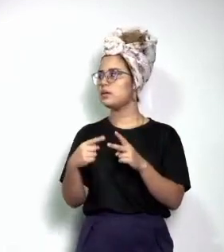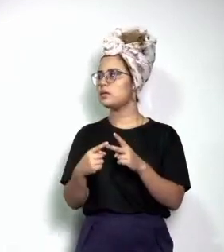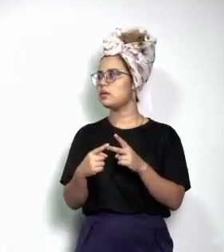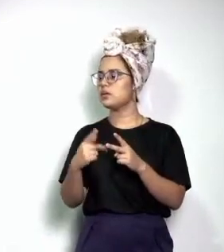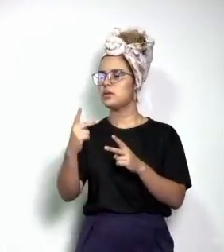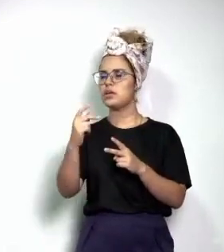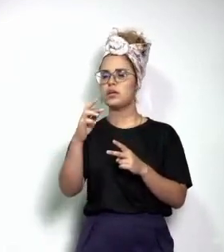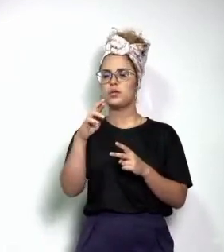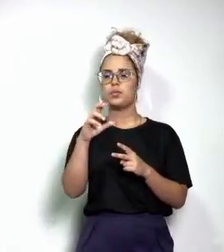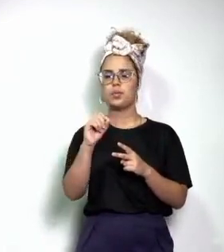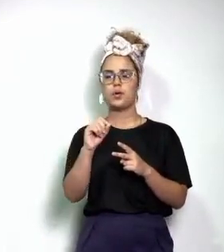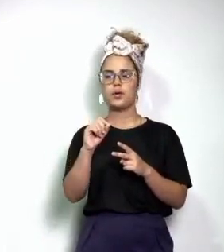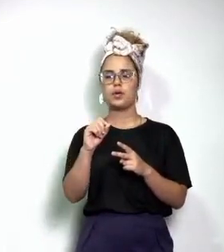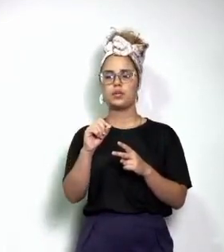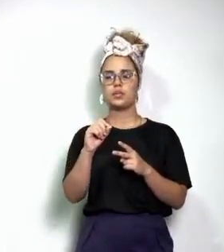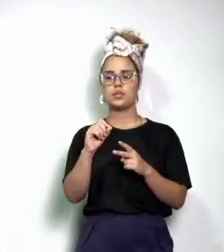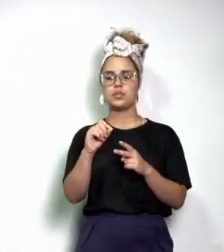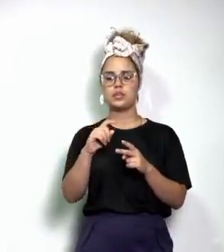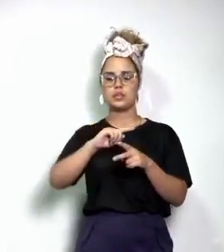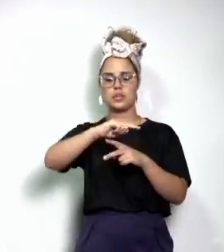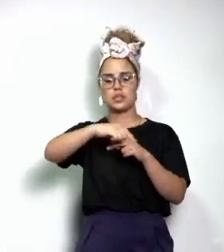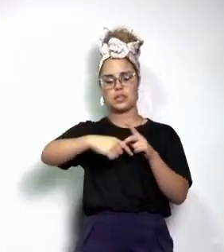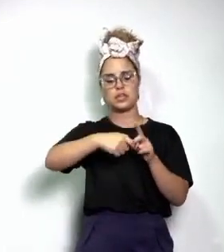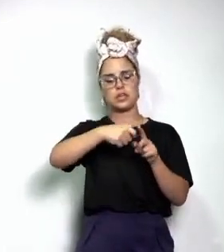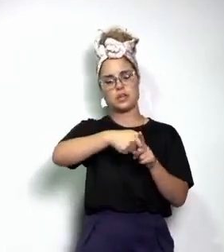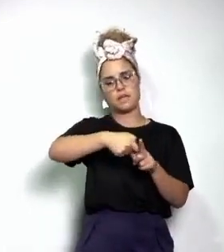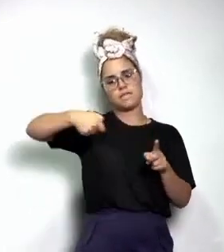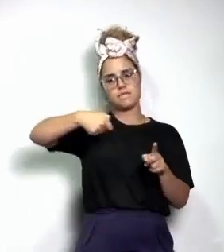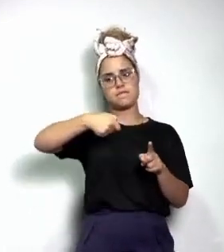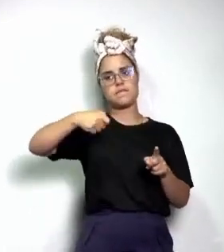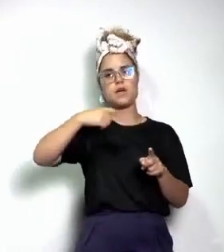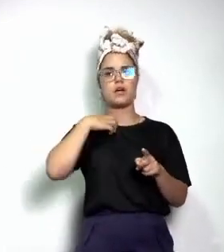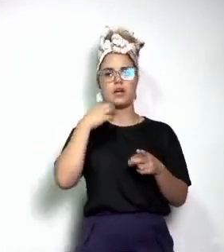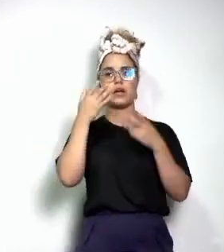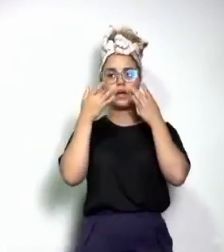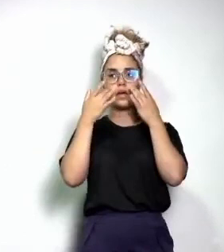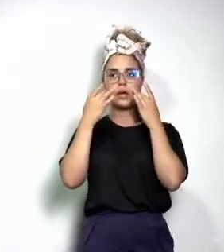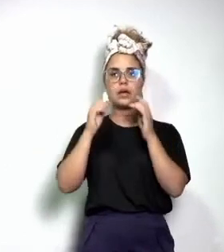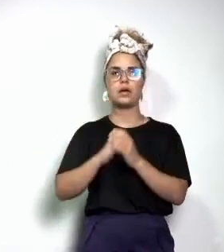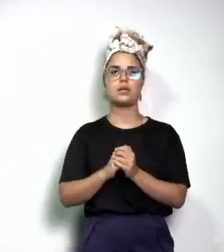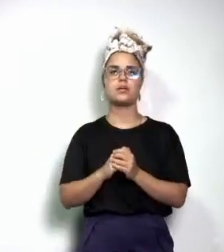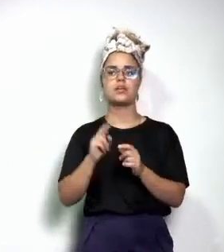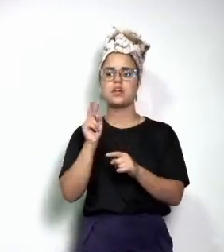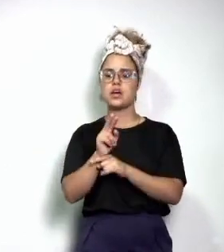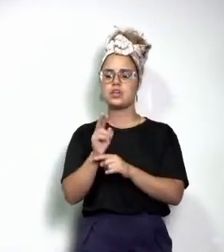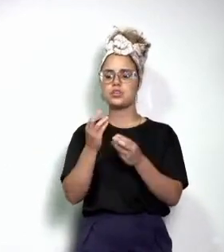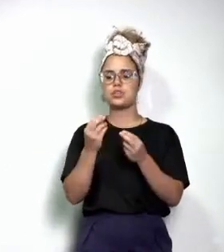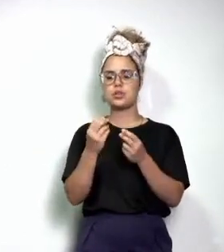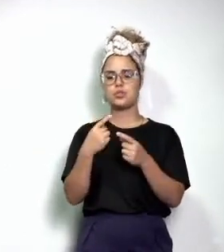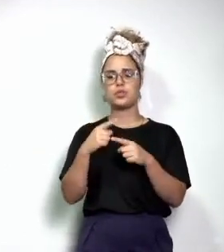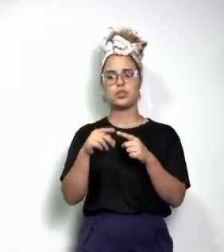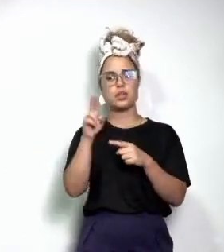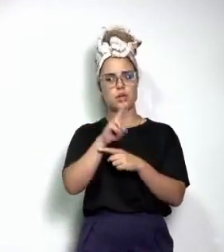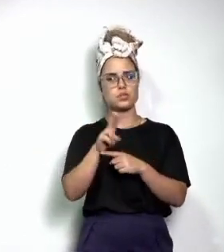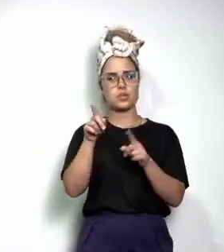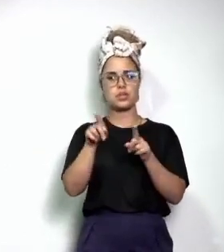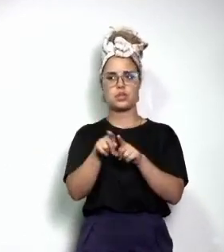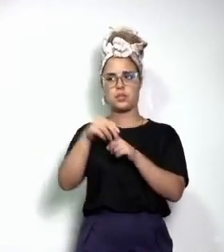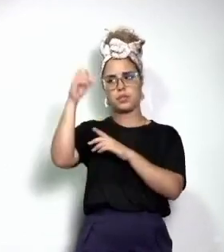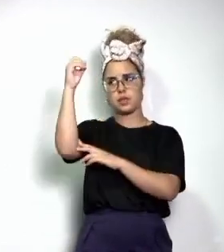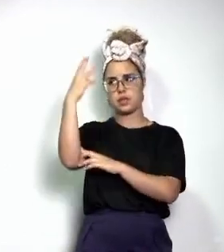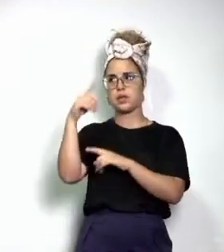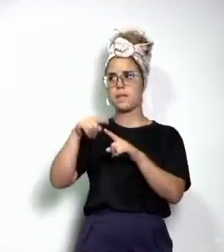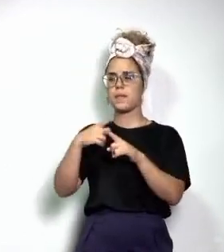um porta enforca gato, que às vezes ajuda muito, é muito utilizado também pela elétrica e maquinária. Mas